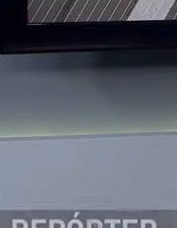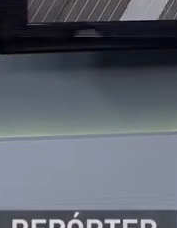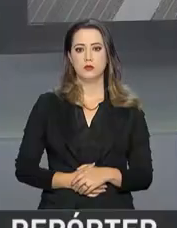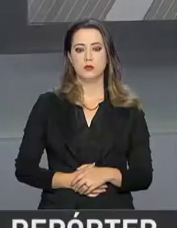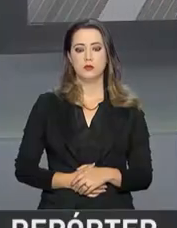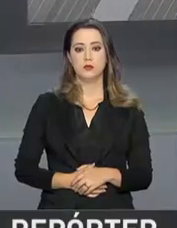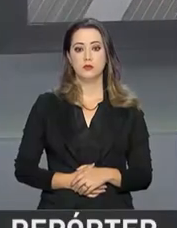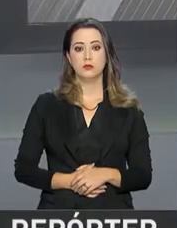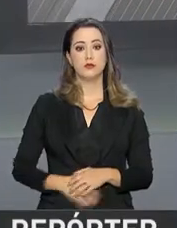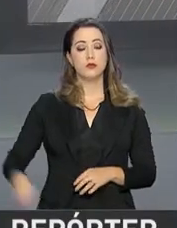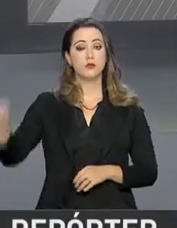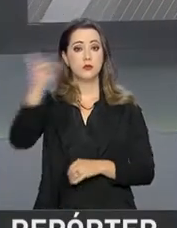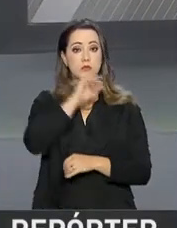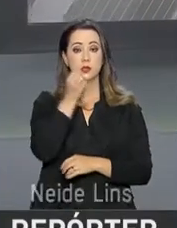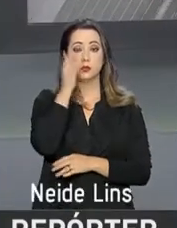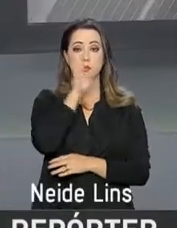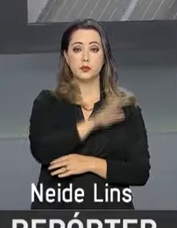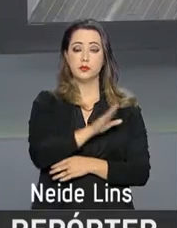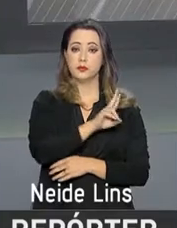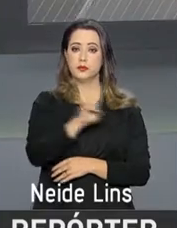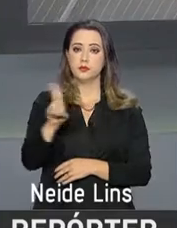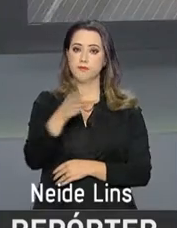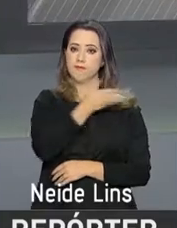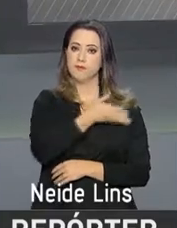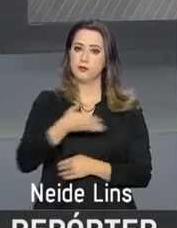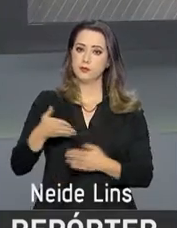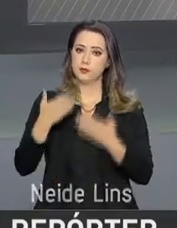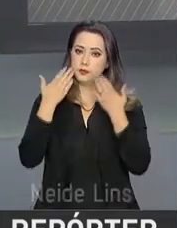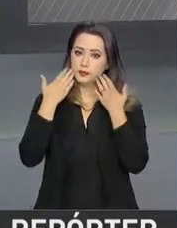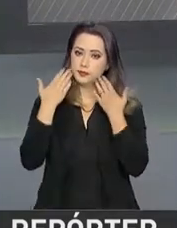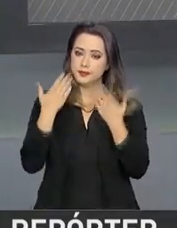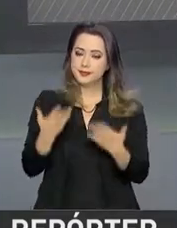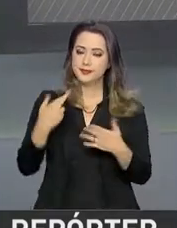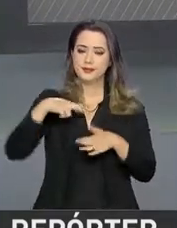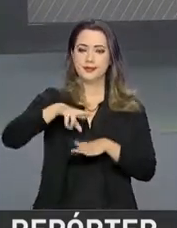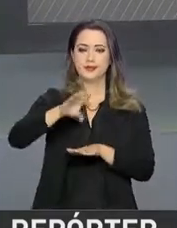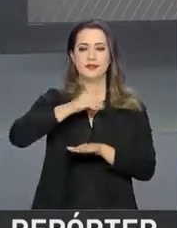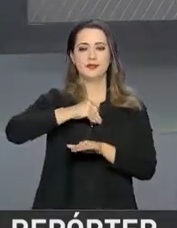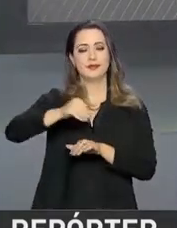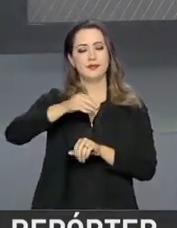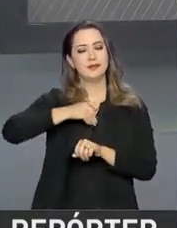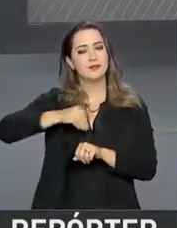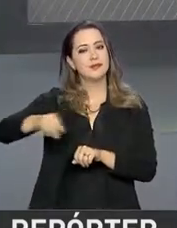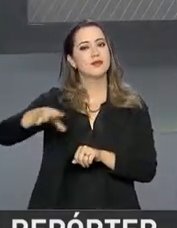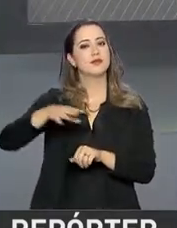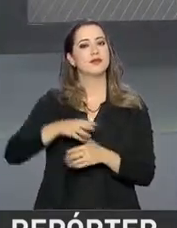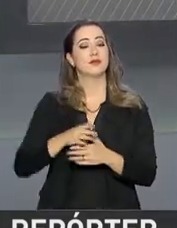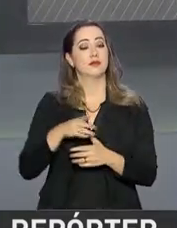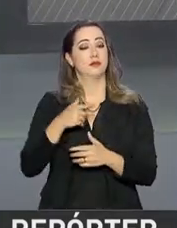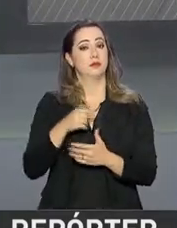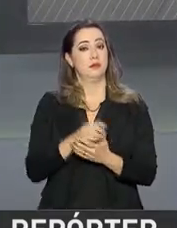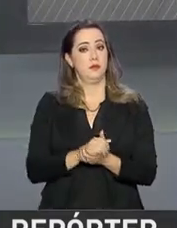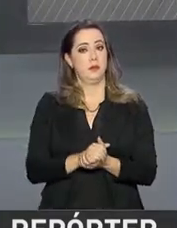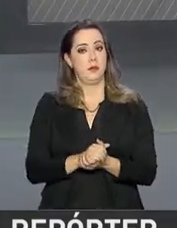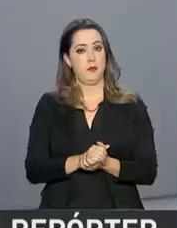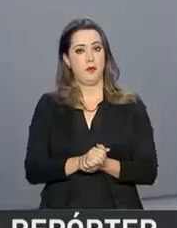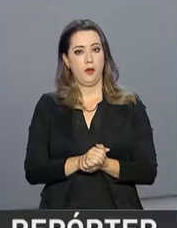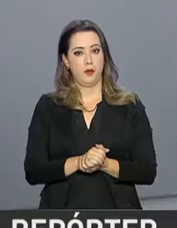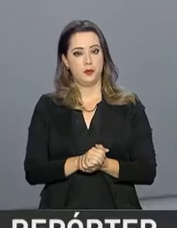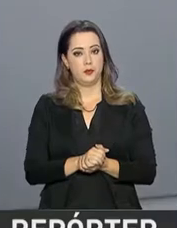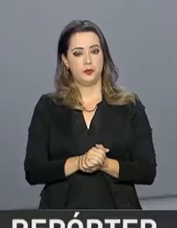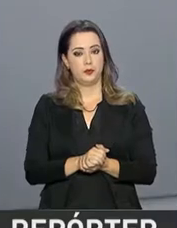olá boa tarde a sua alessandra bastos ea gente começa aqui mais uma edição do repórter nbr